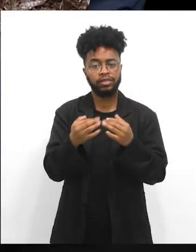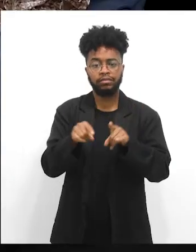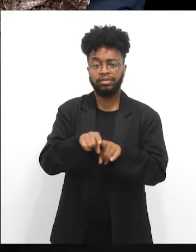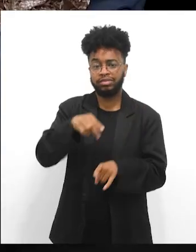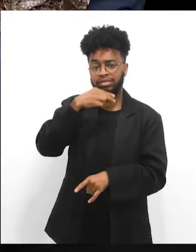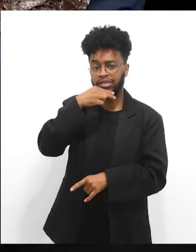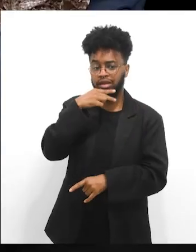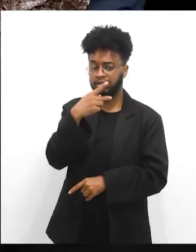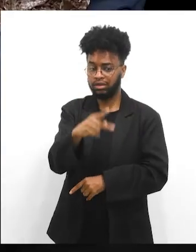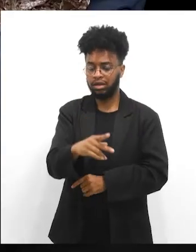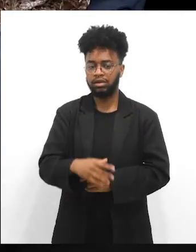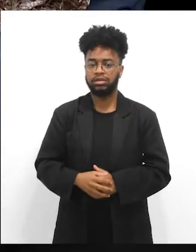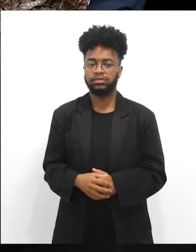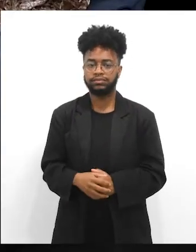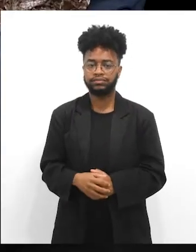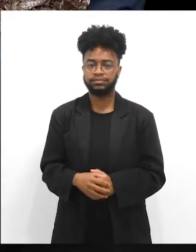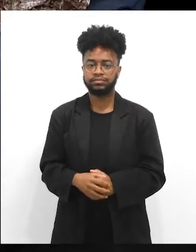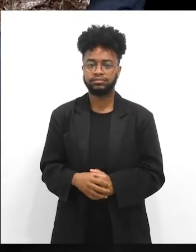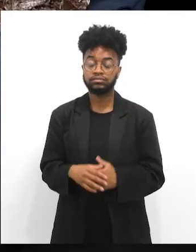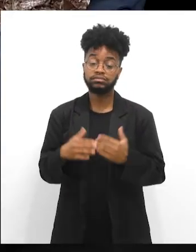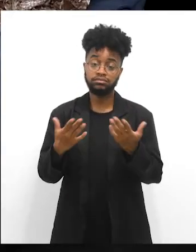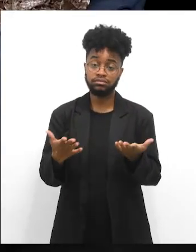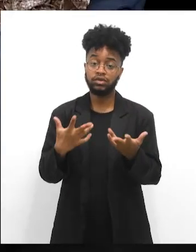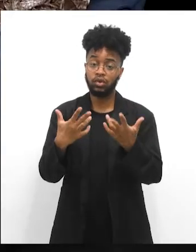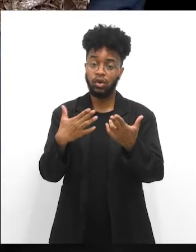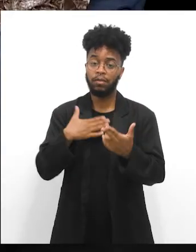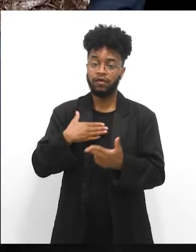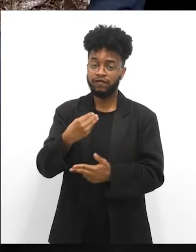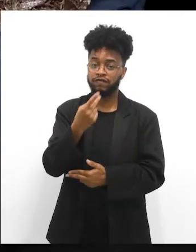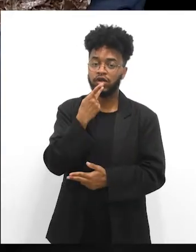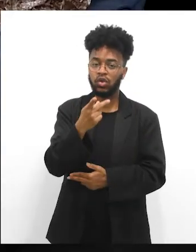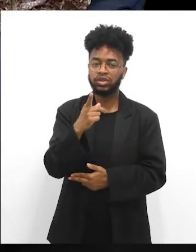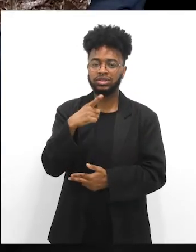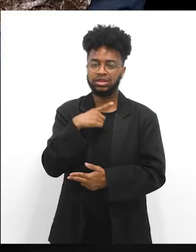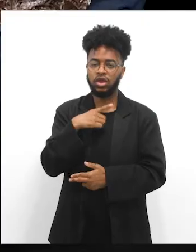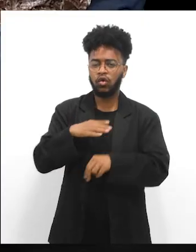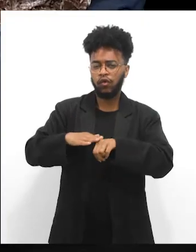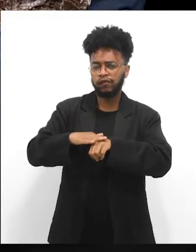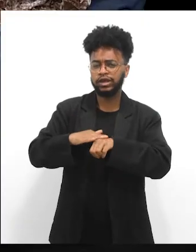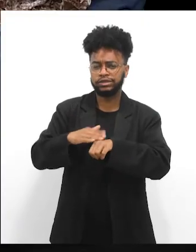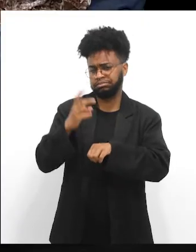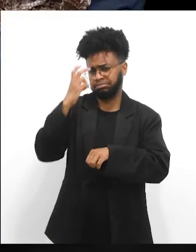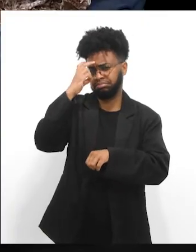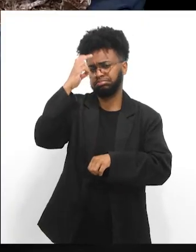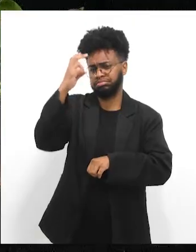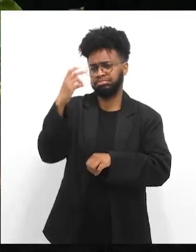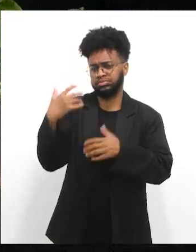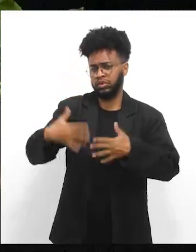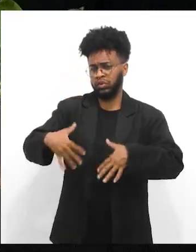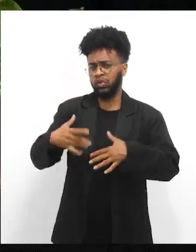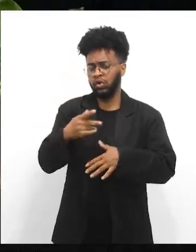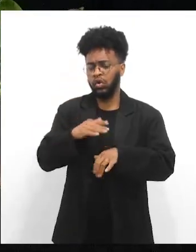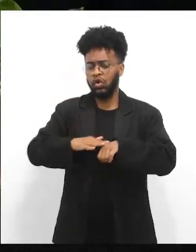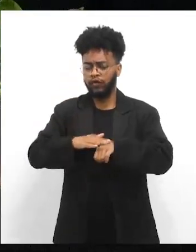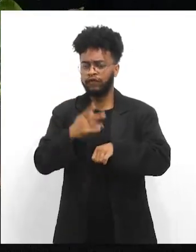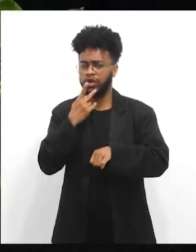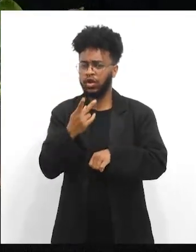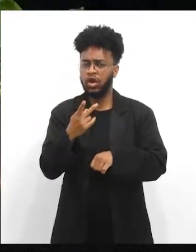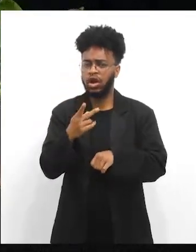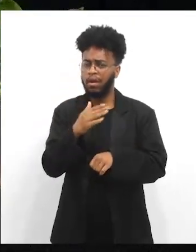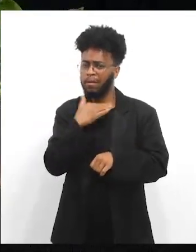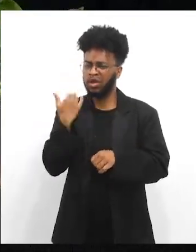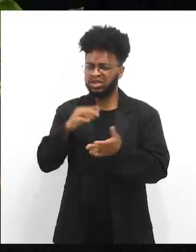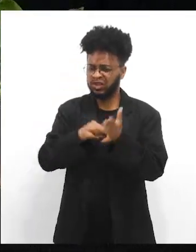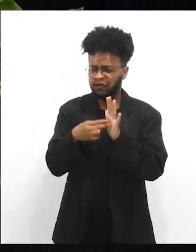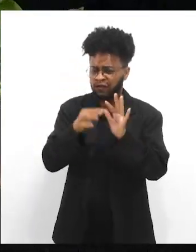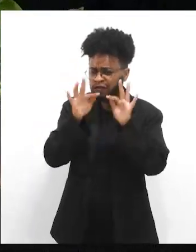preparou a neta. Então era uma, como diria meu filho, era uma conversa cabeça que ela tinha com eles, né? De falar